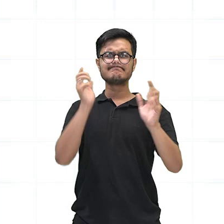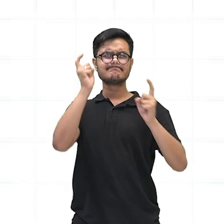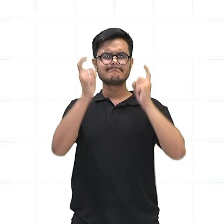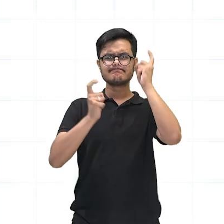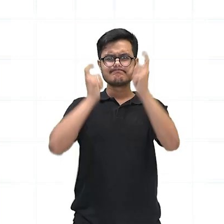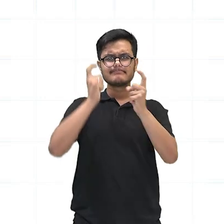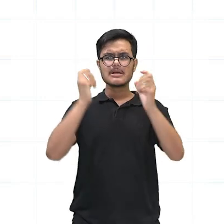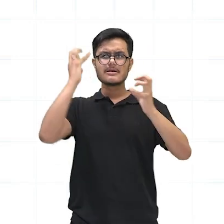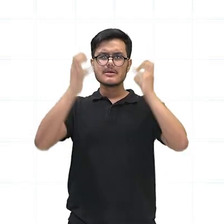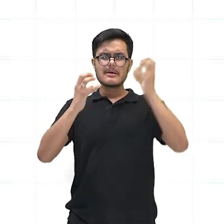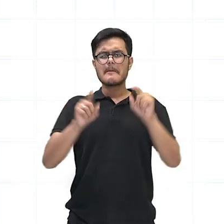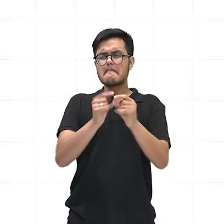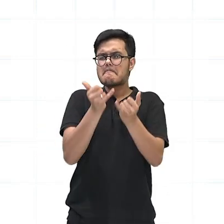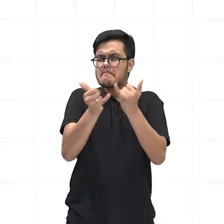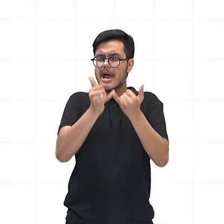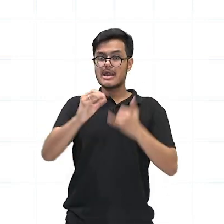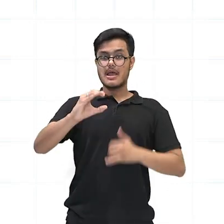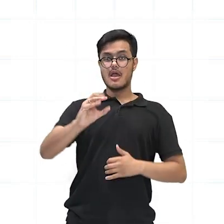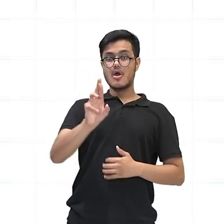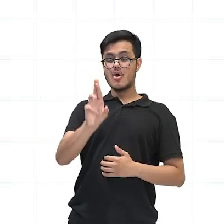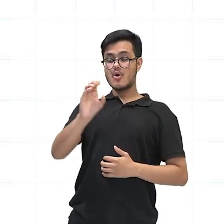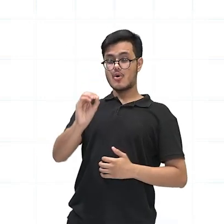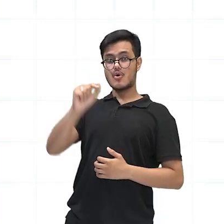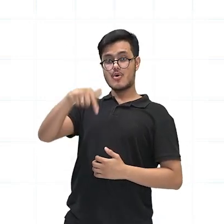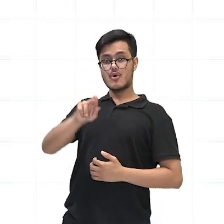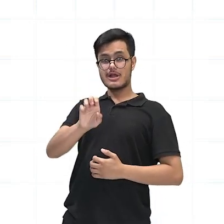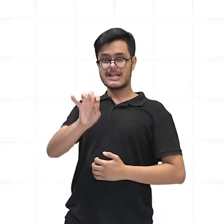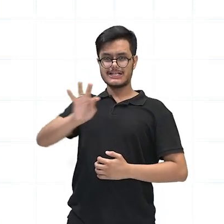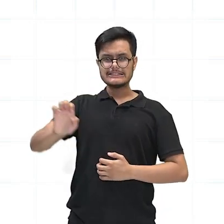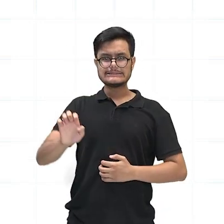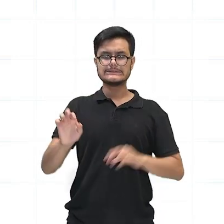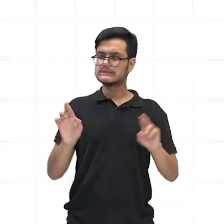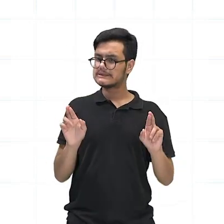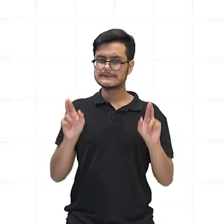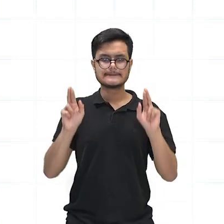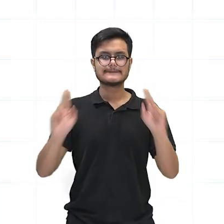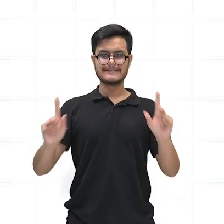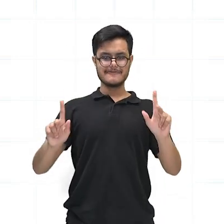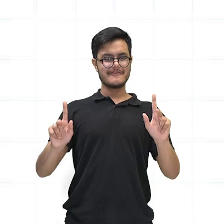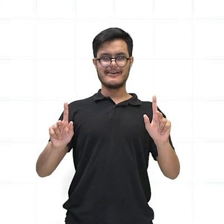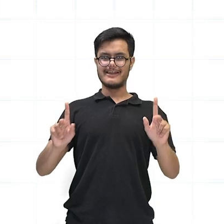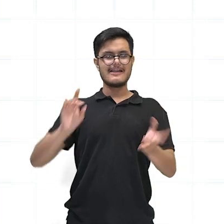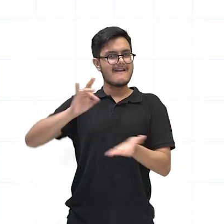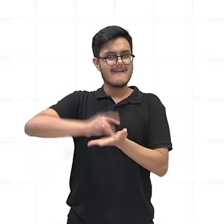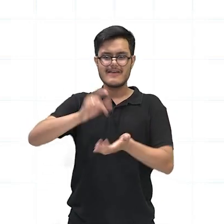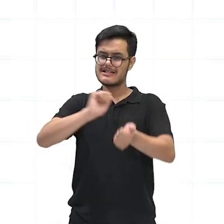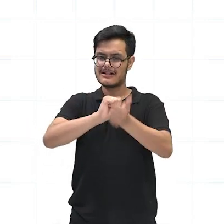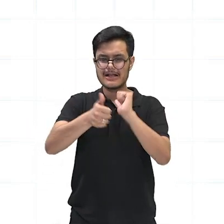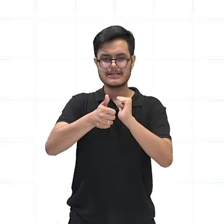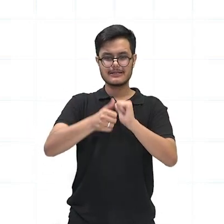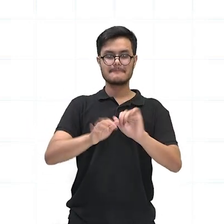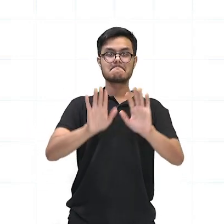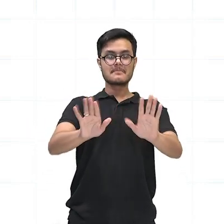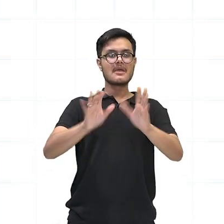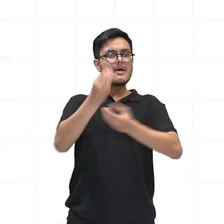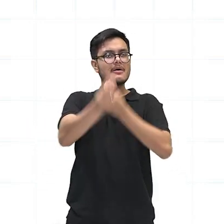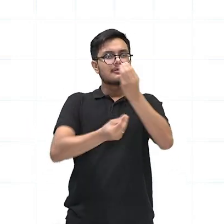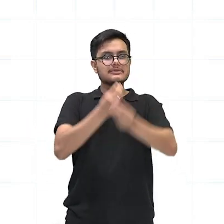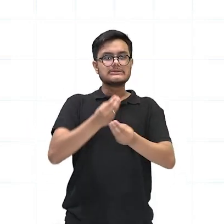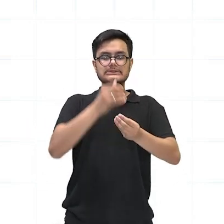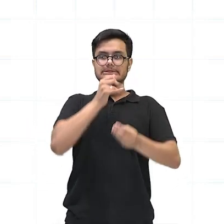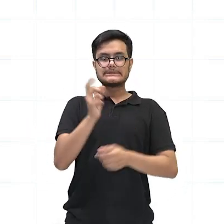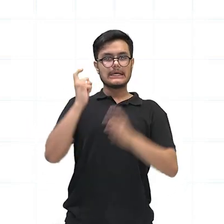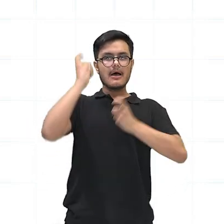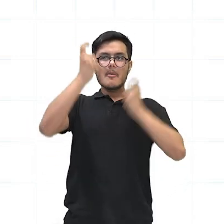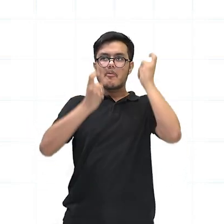com o croquet, sendo este um desporto totalmente diferente. Normalmente as pessoas realmente